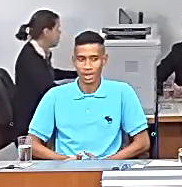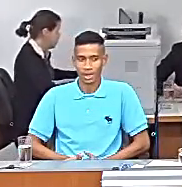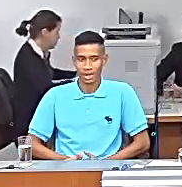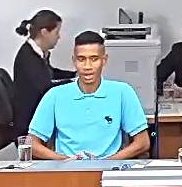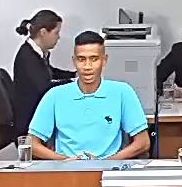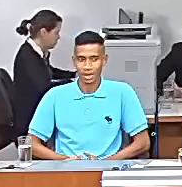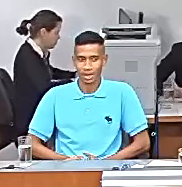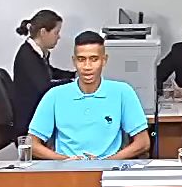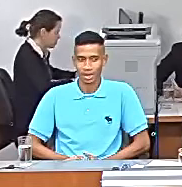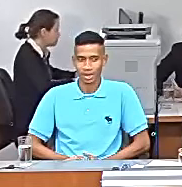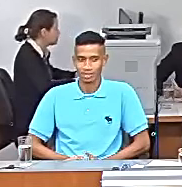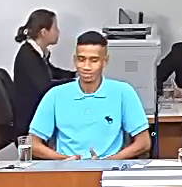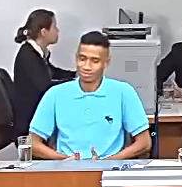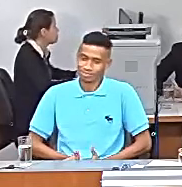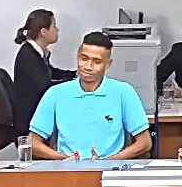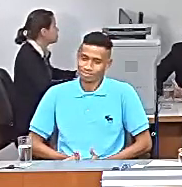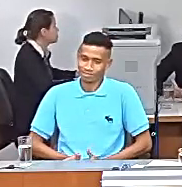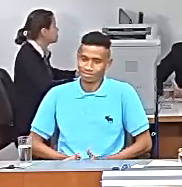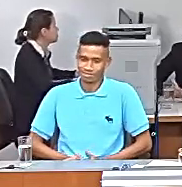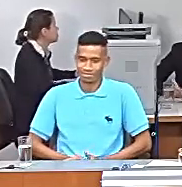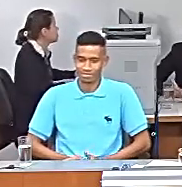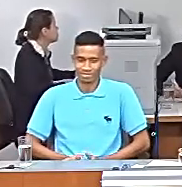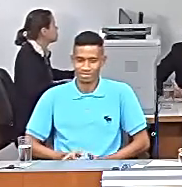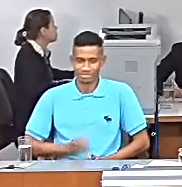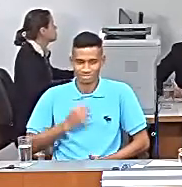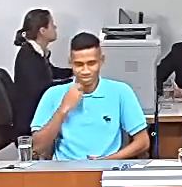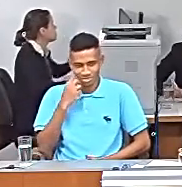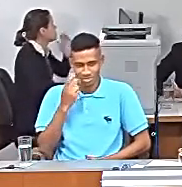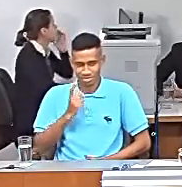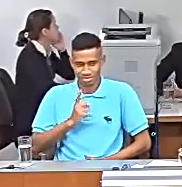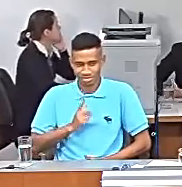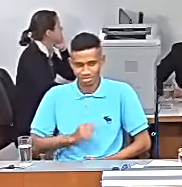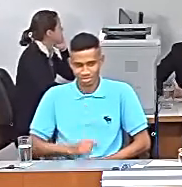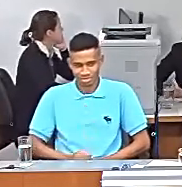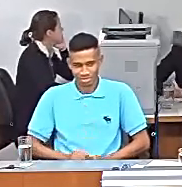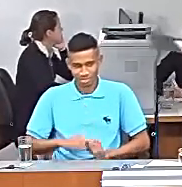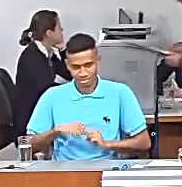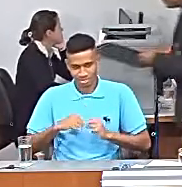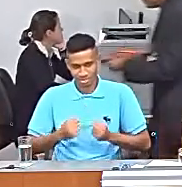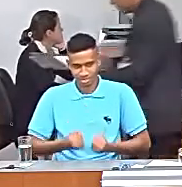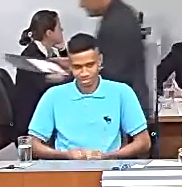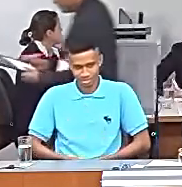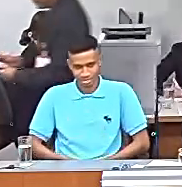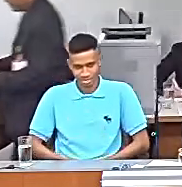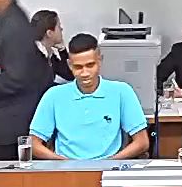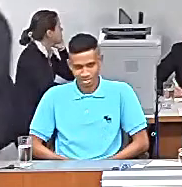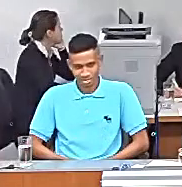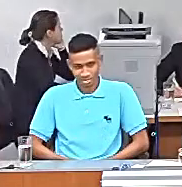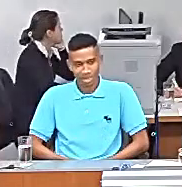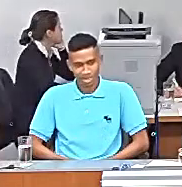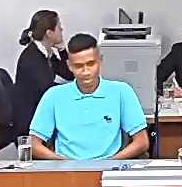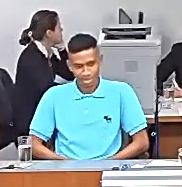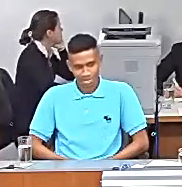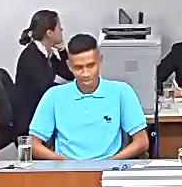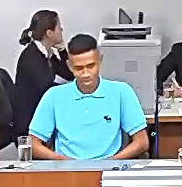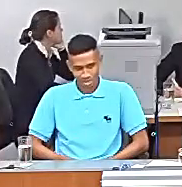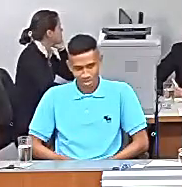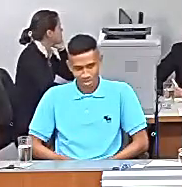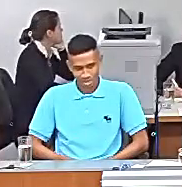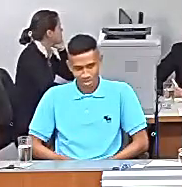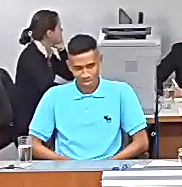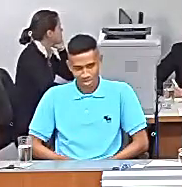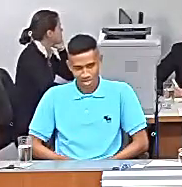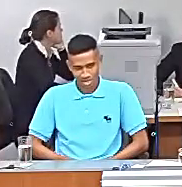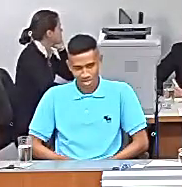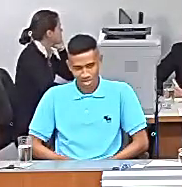e mostrar que qualquer pessoa com deficiência ela é eficiente. Então, eu estou aqui muito feliz, né,